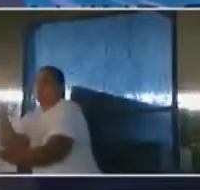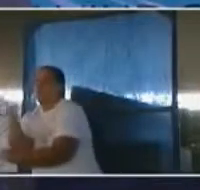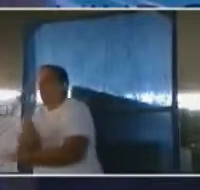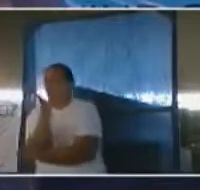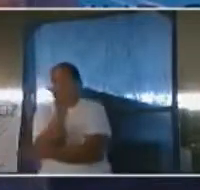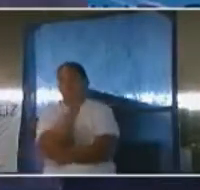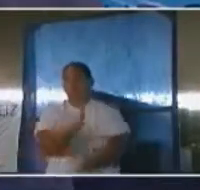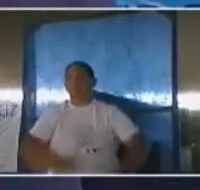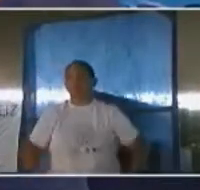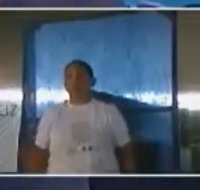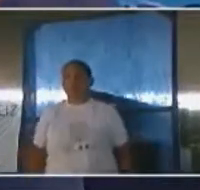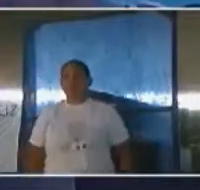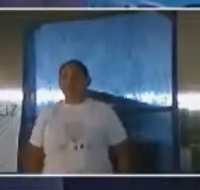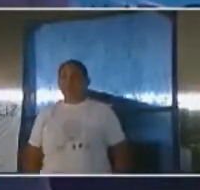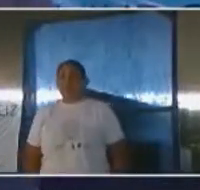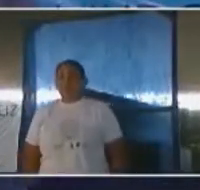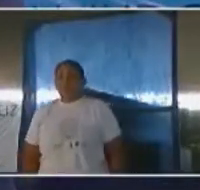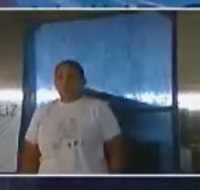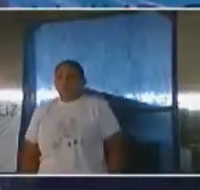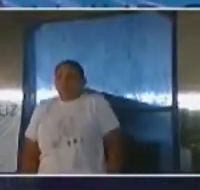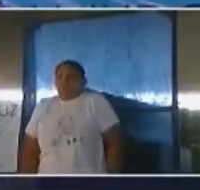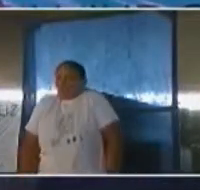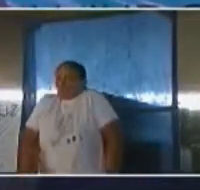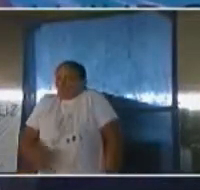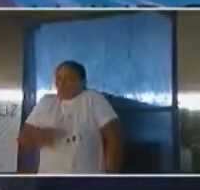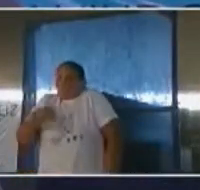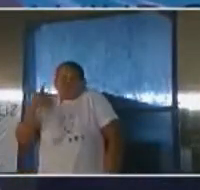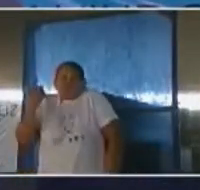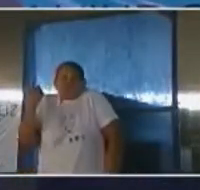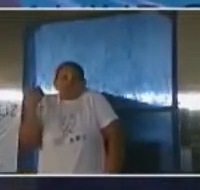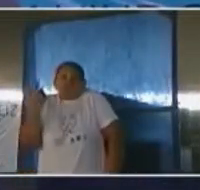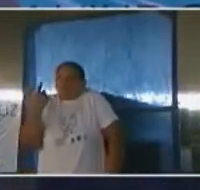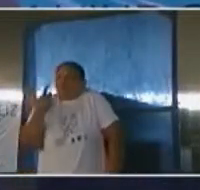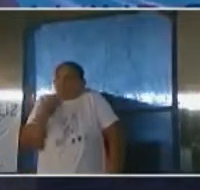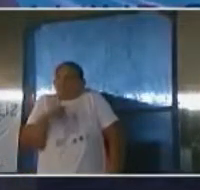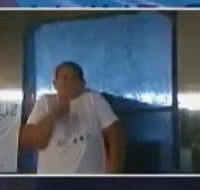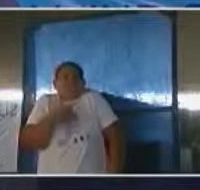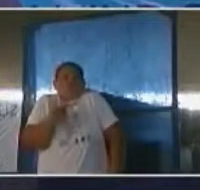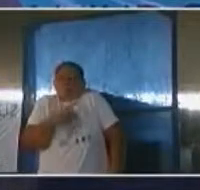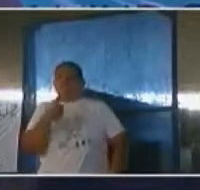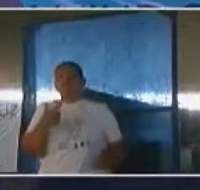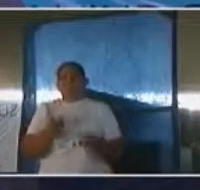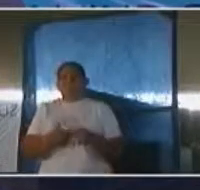Não tenho mais idade, digamos assim, para ser considerado jovem.